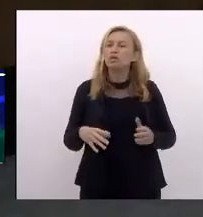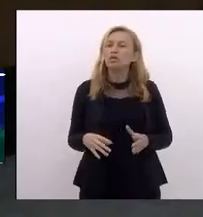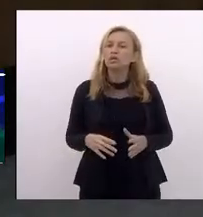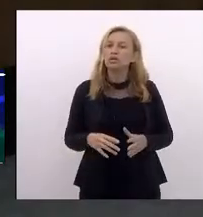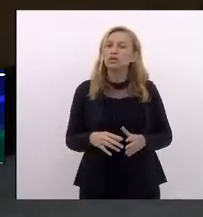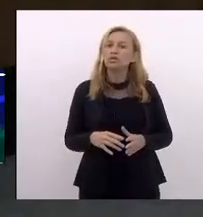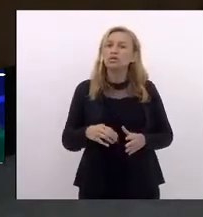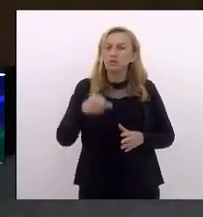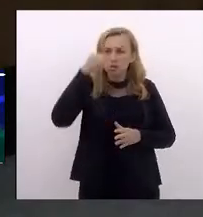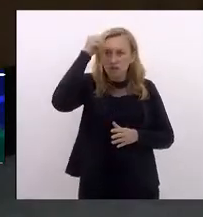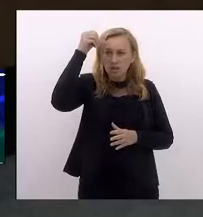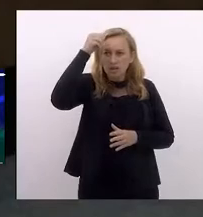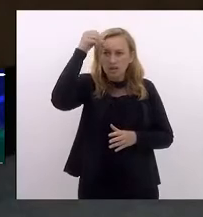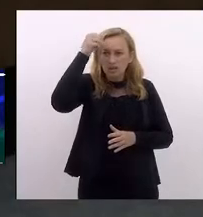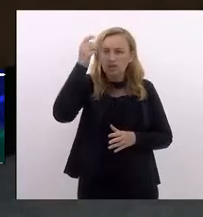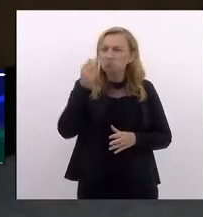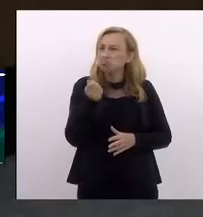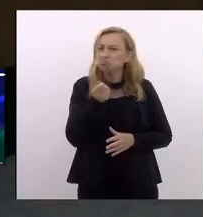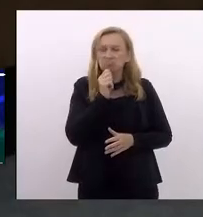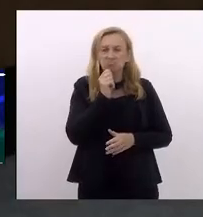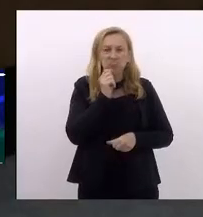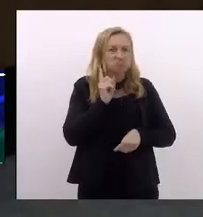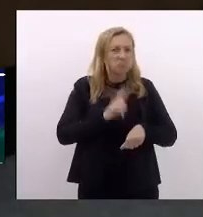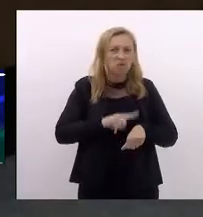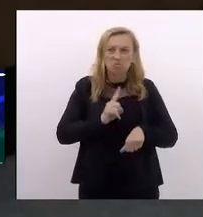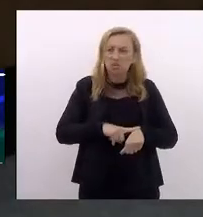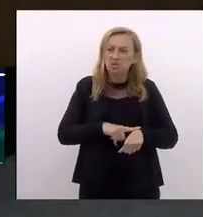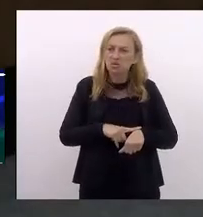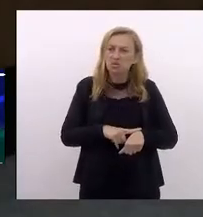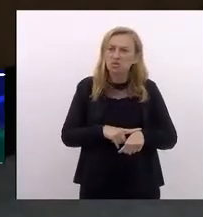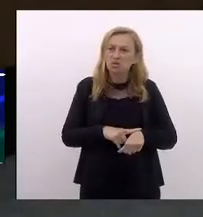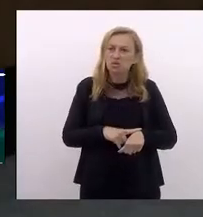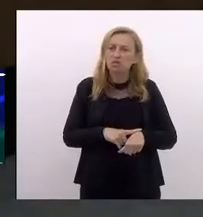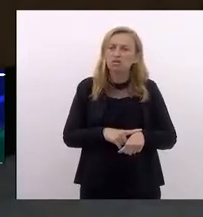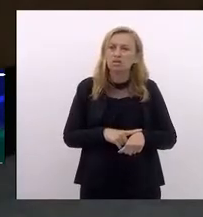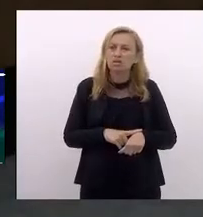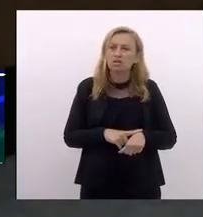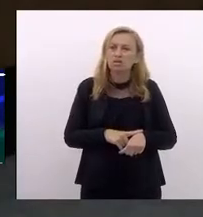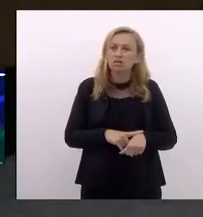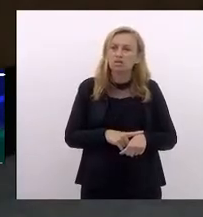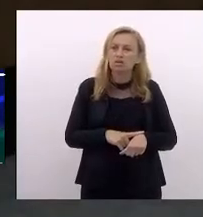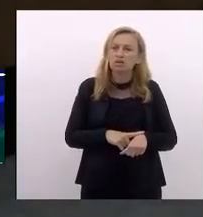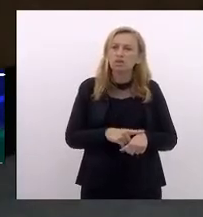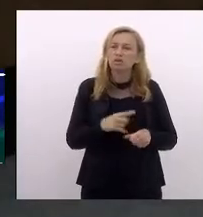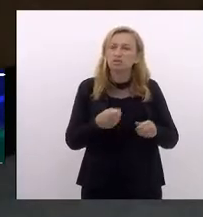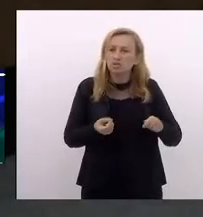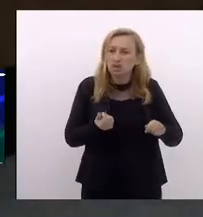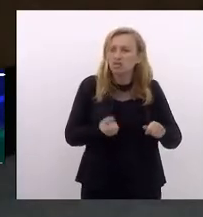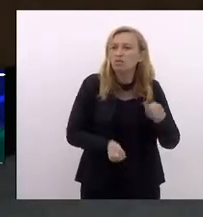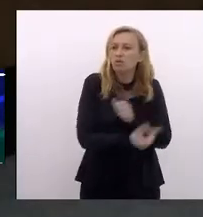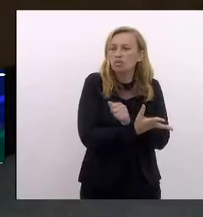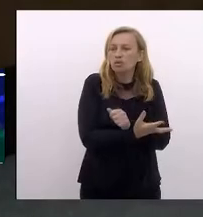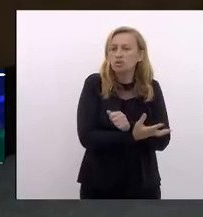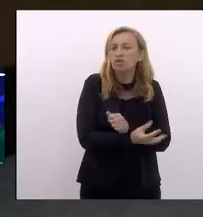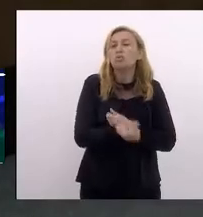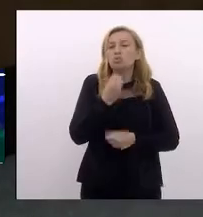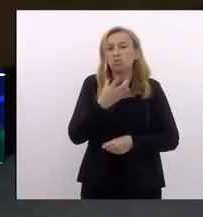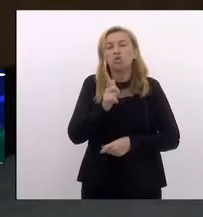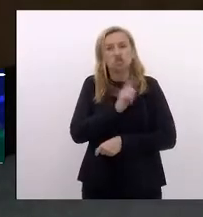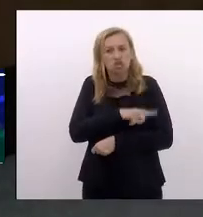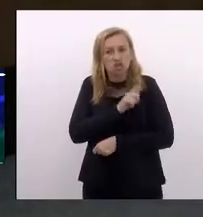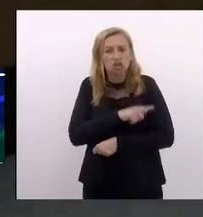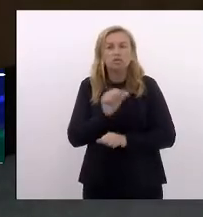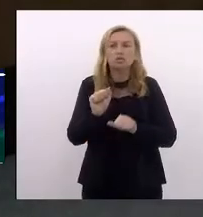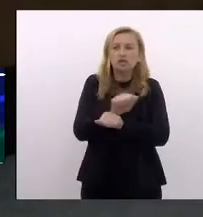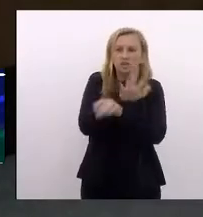o Cláudio em nenhum momento o governo Cláudio Castro teve escândalo de corrupção Então pode ter feito uma boa gestão